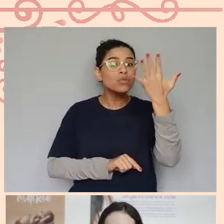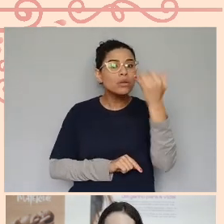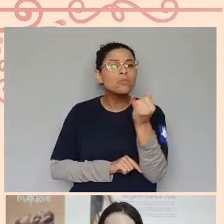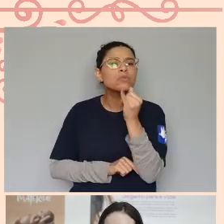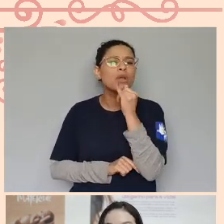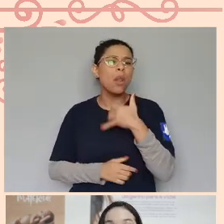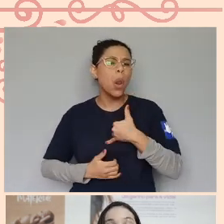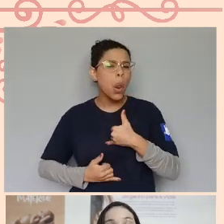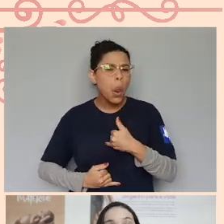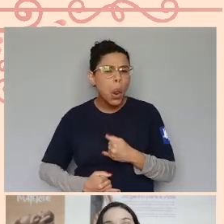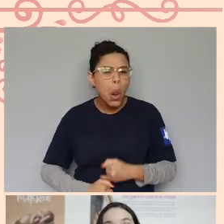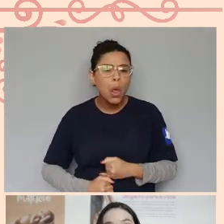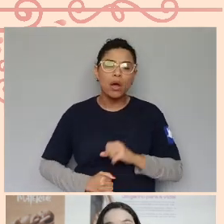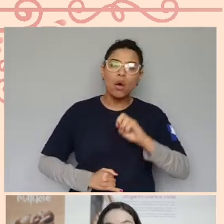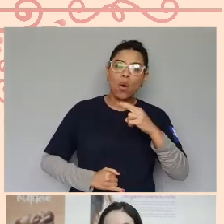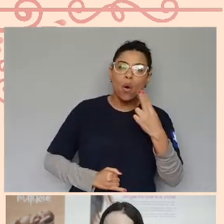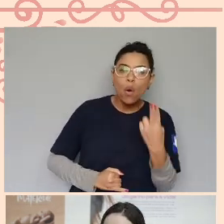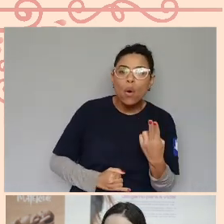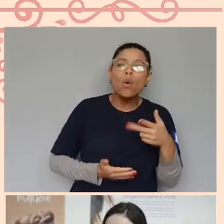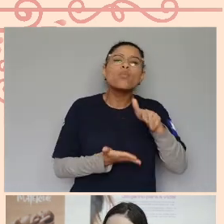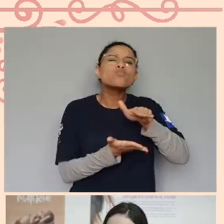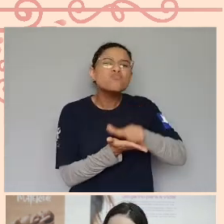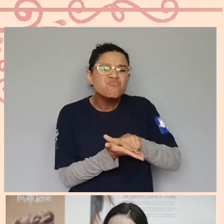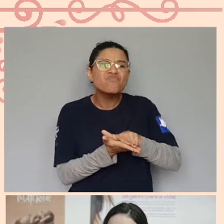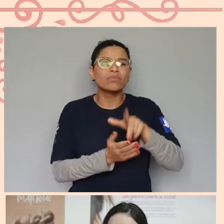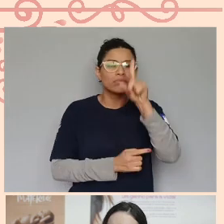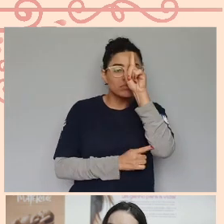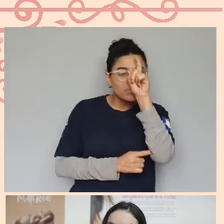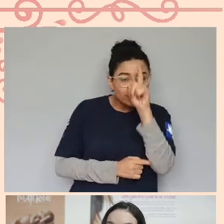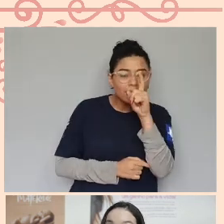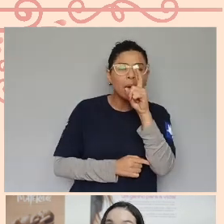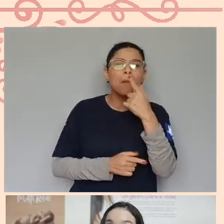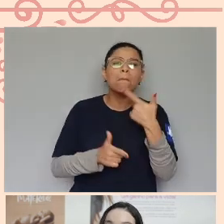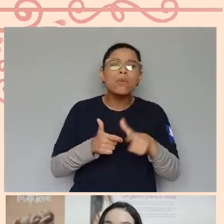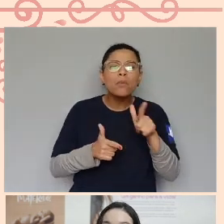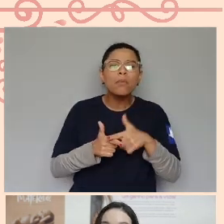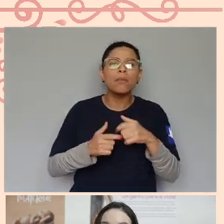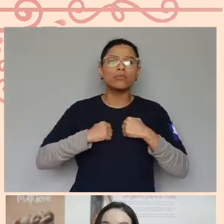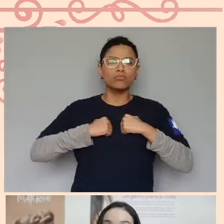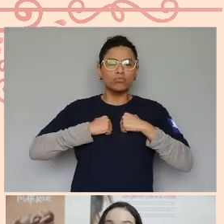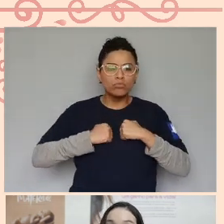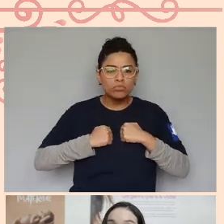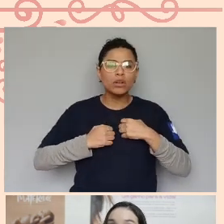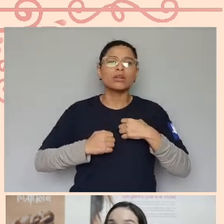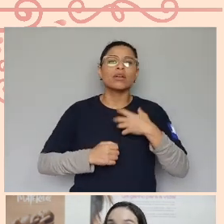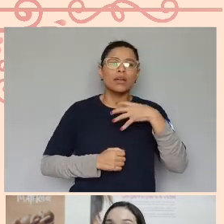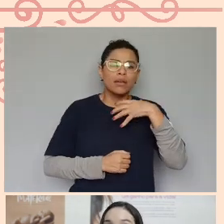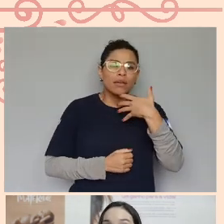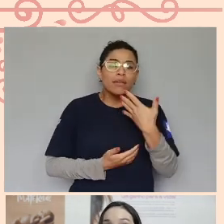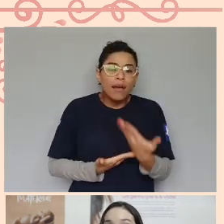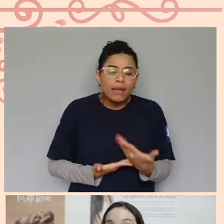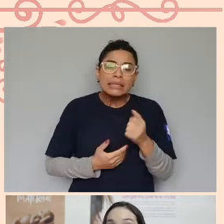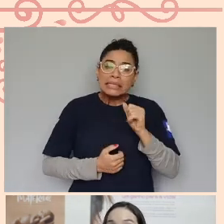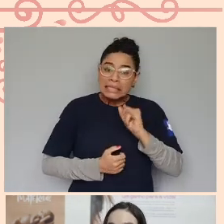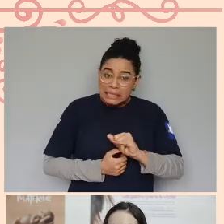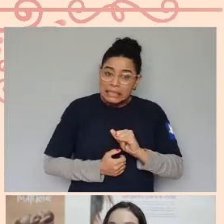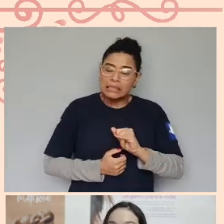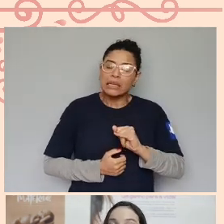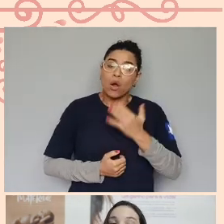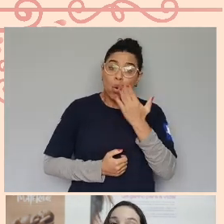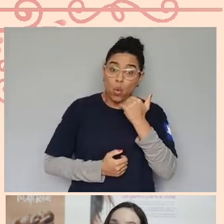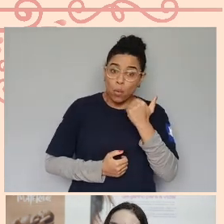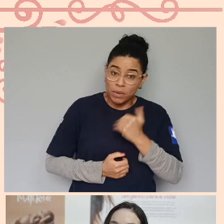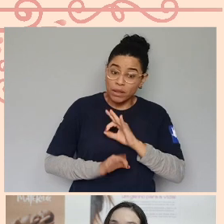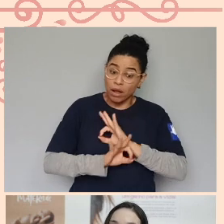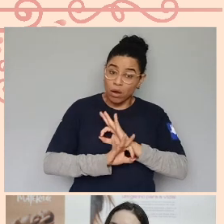de diarreia, hospitalização por doença respiratória. Se essa alimentação ela não for nutricionalmente